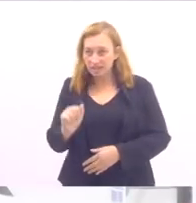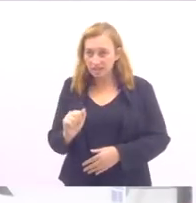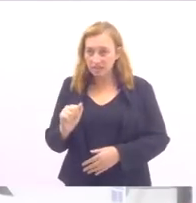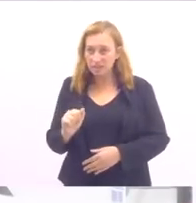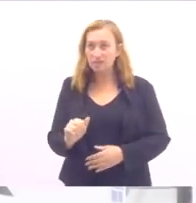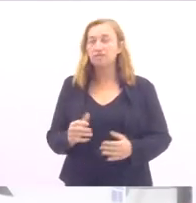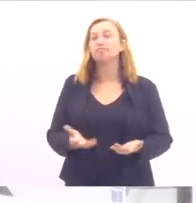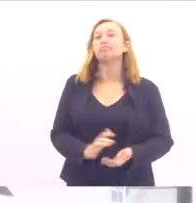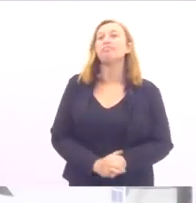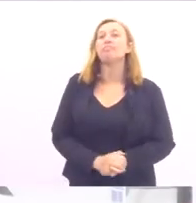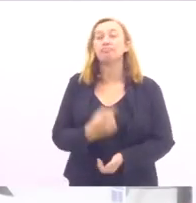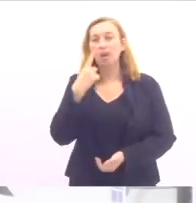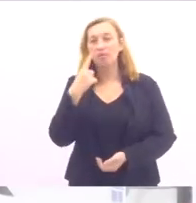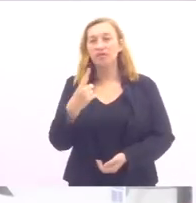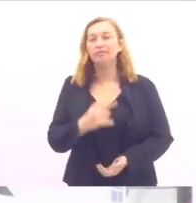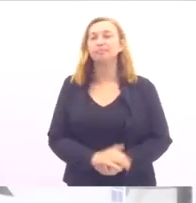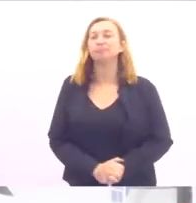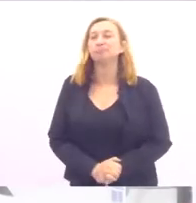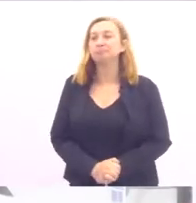órgãos. Então, vamos ver.